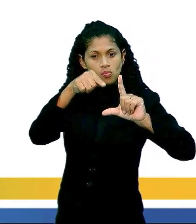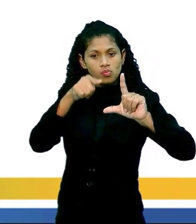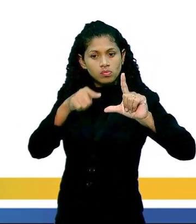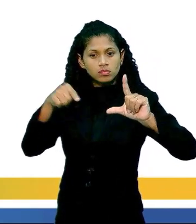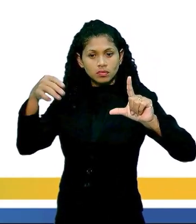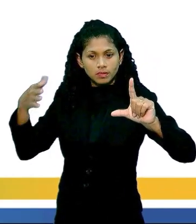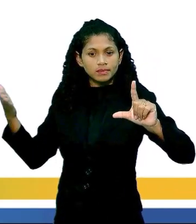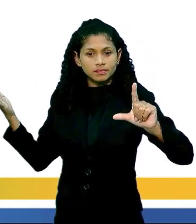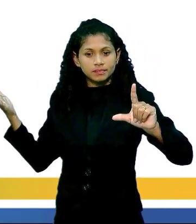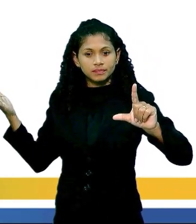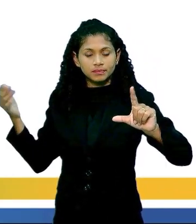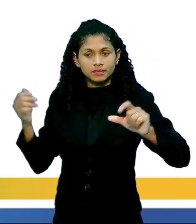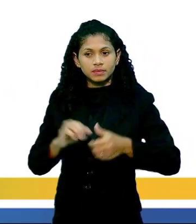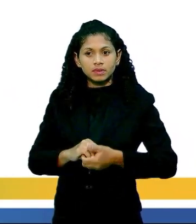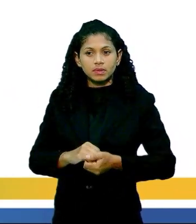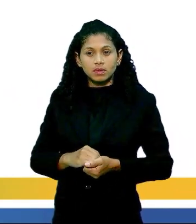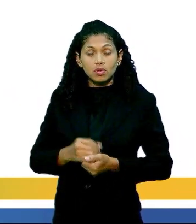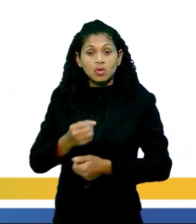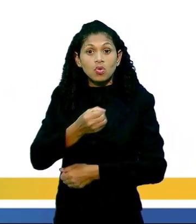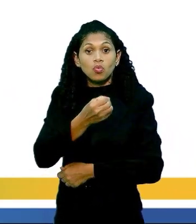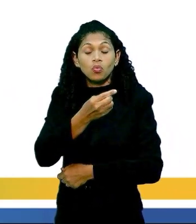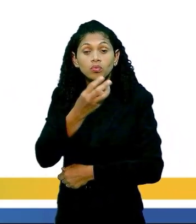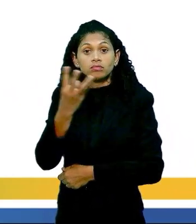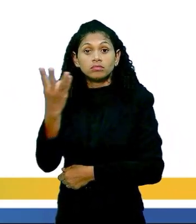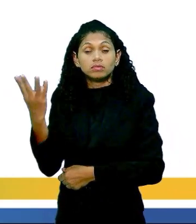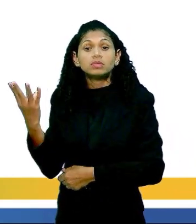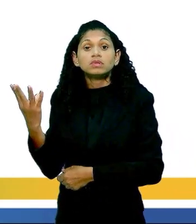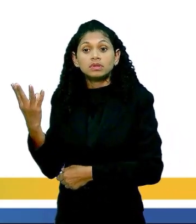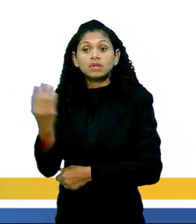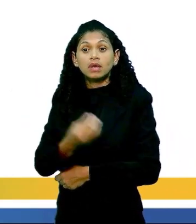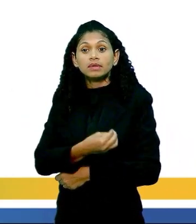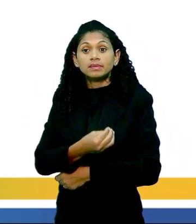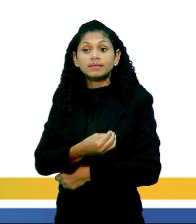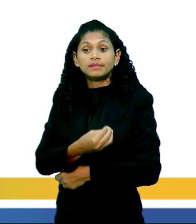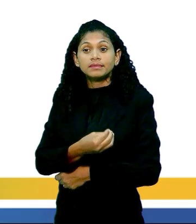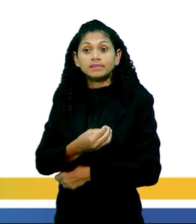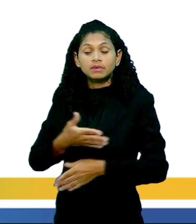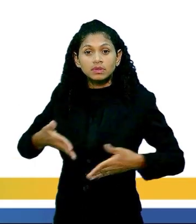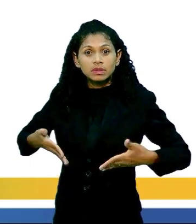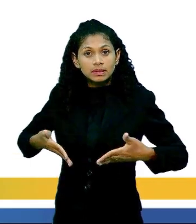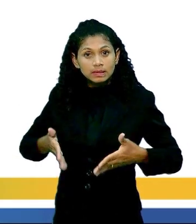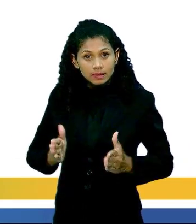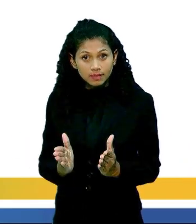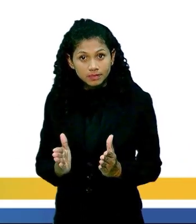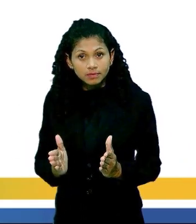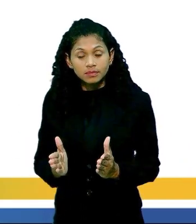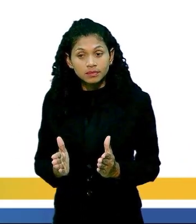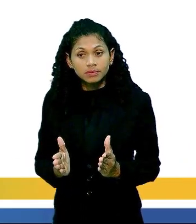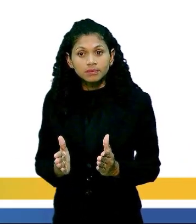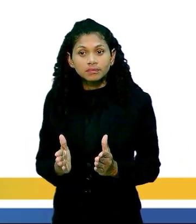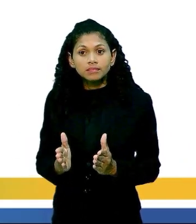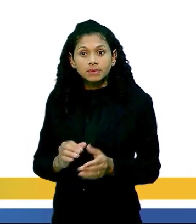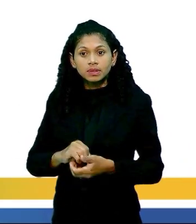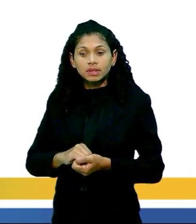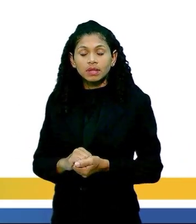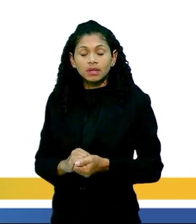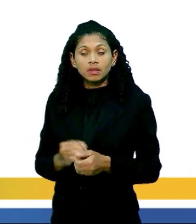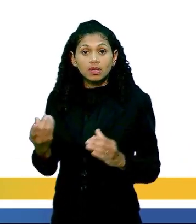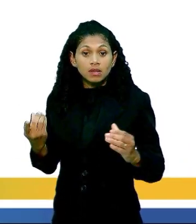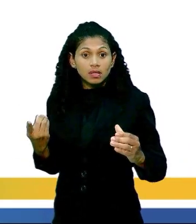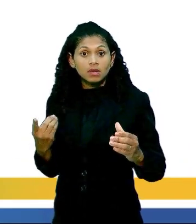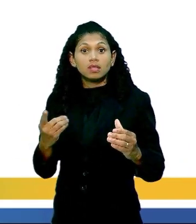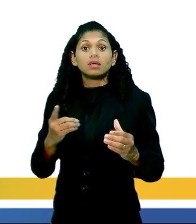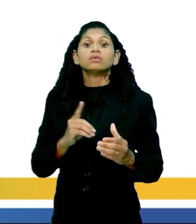aqui. Quantidade de indivíduos que nascem e quantidade de indivíduos que entram. Entrar numa população